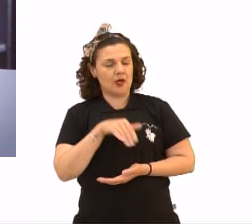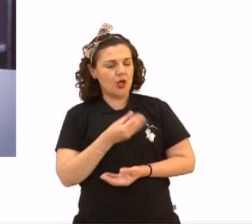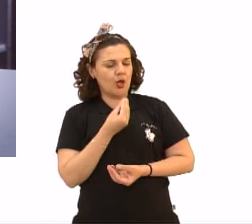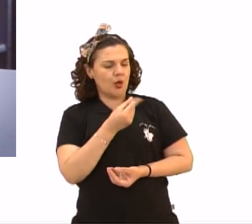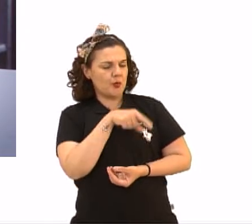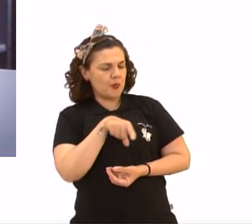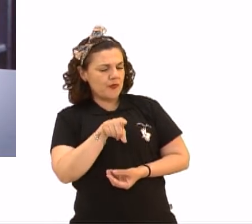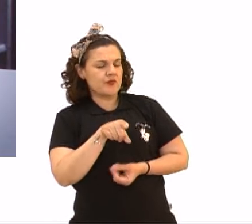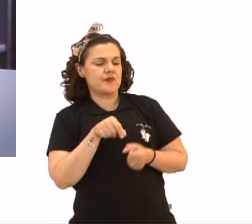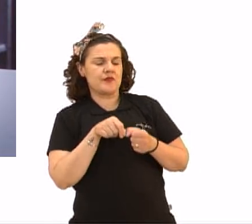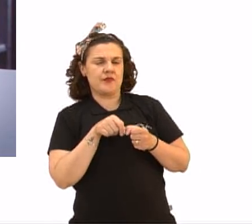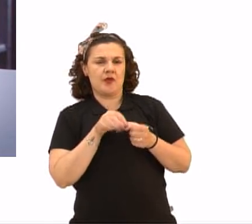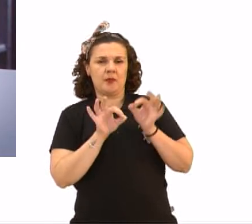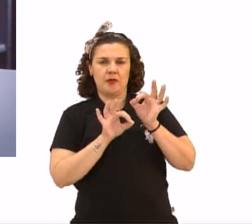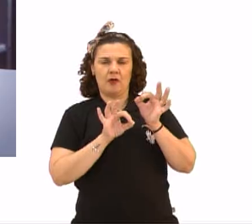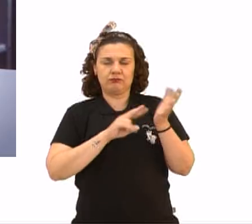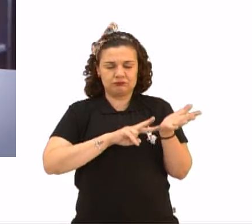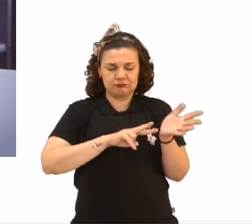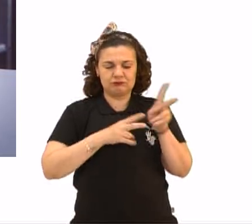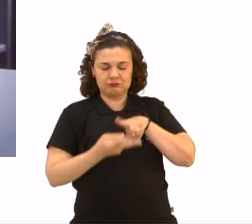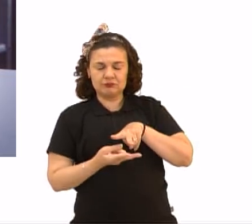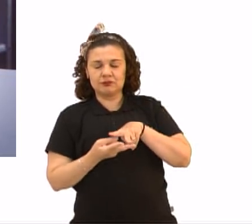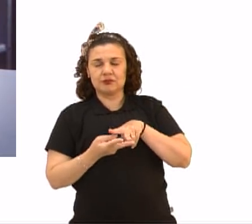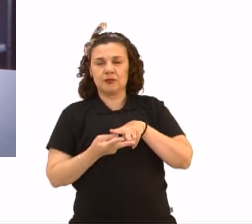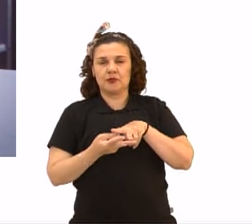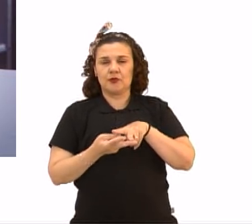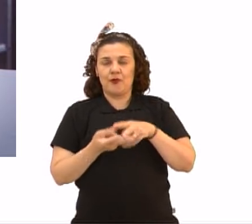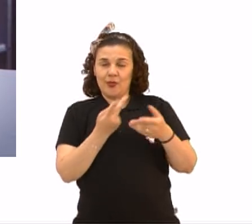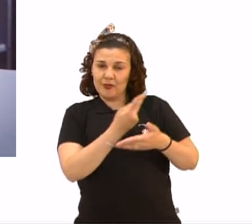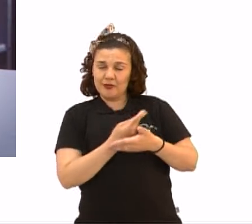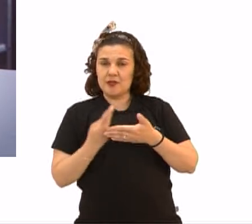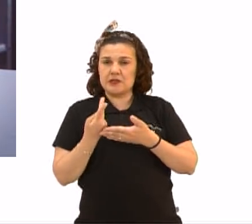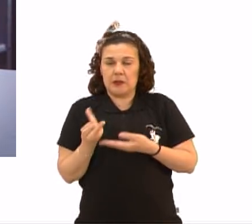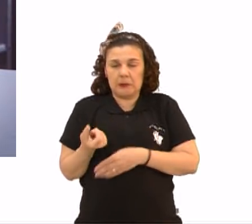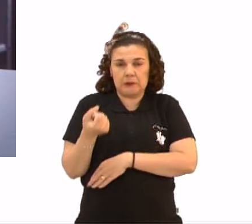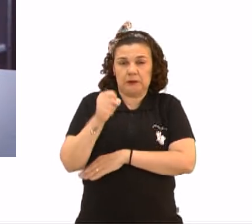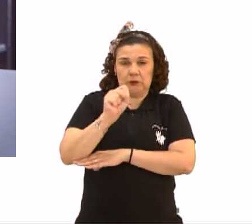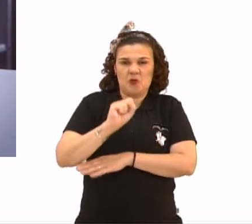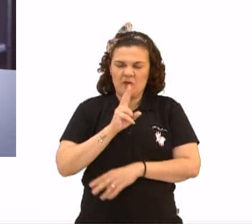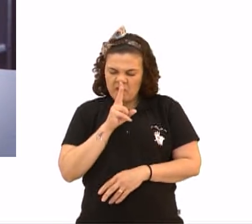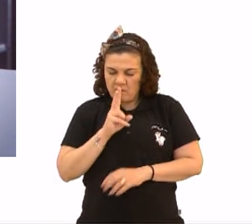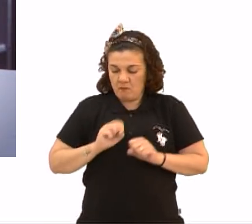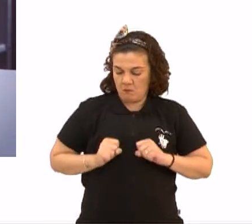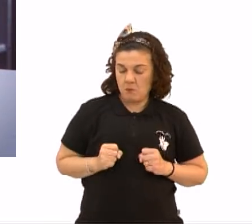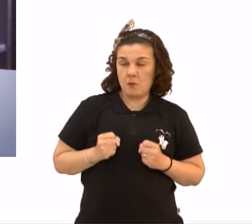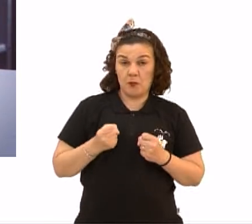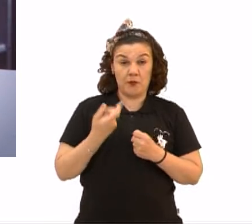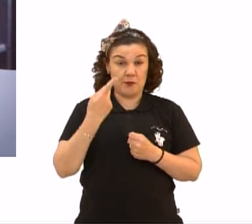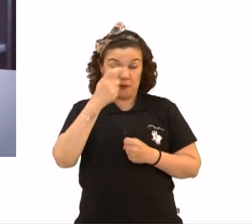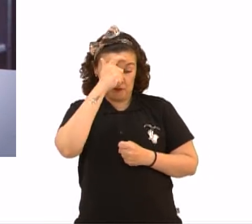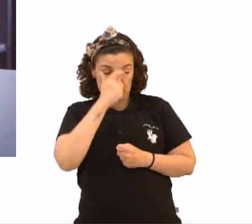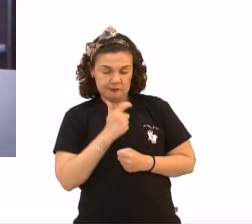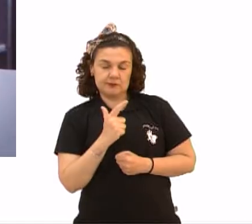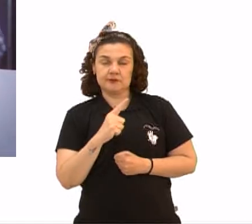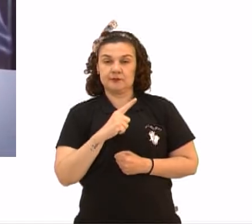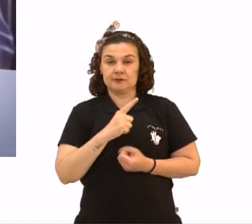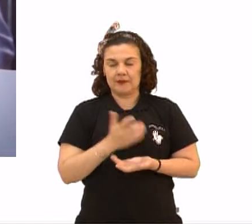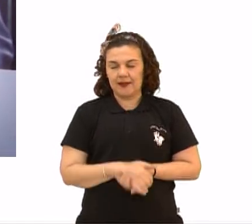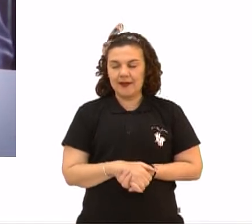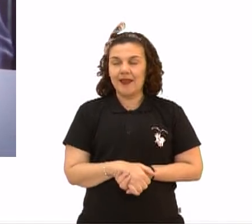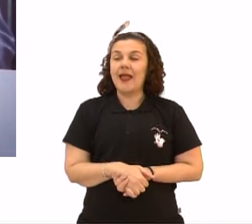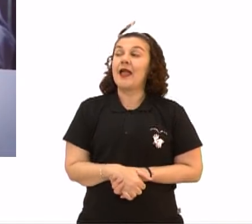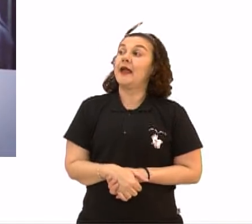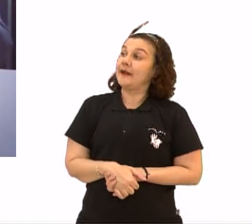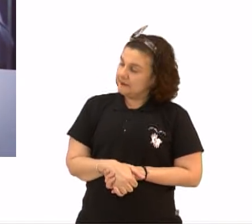Como que você faz para transpor no desenho os poderes que o seu personagem possui? Como que